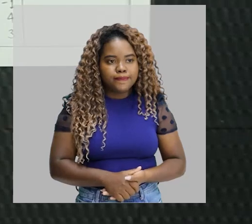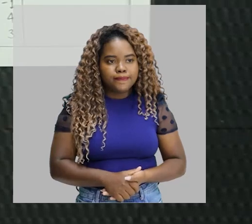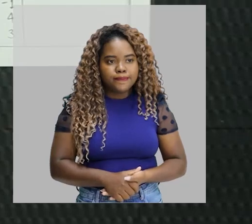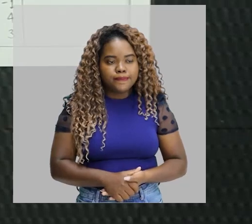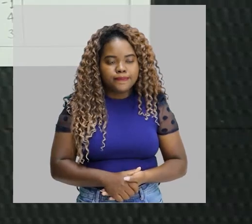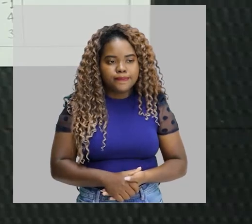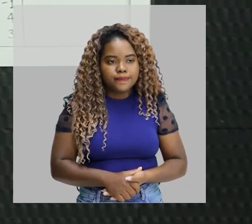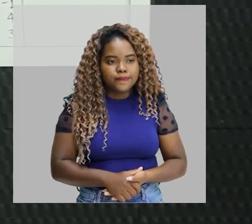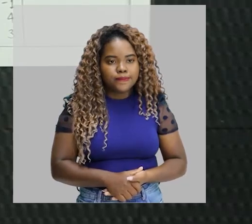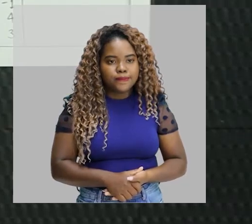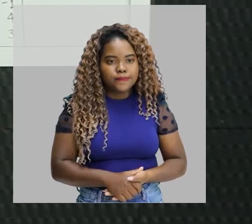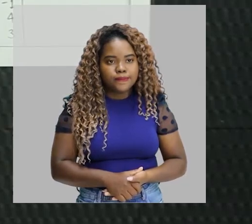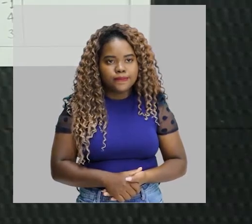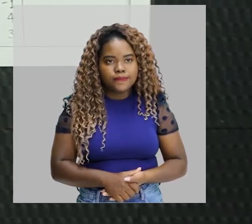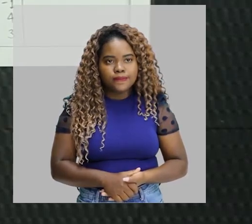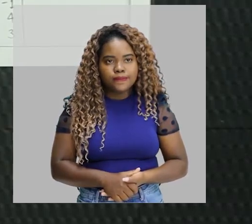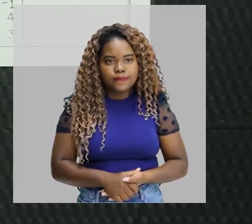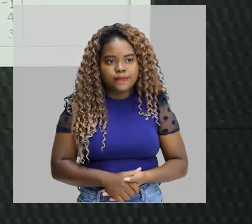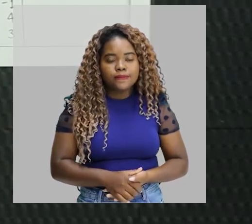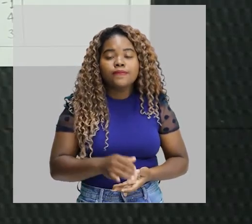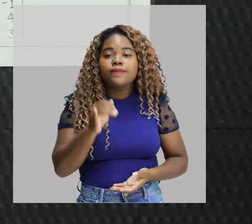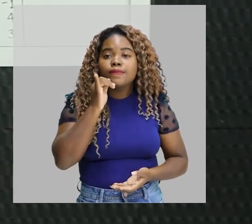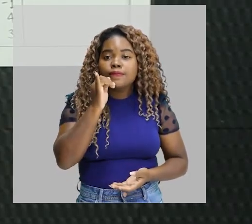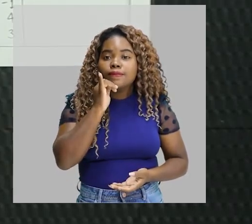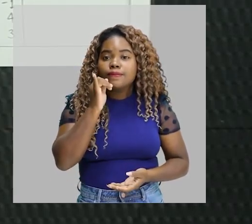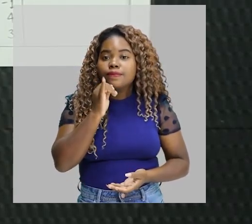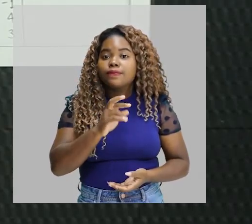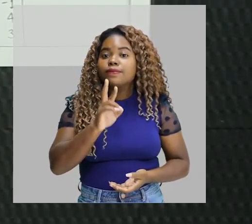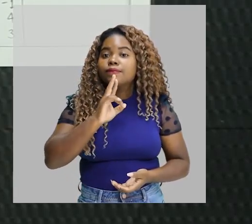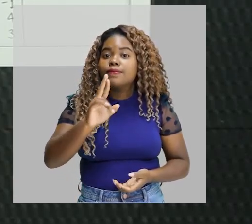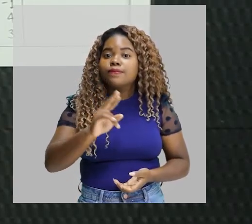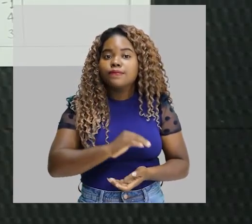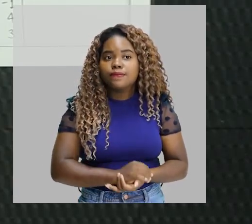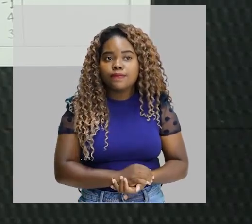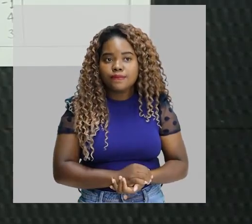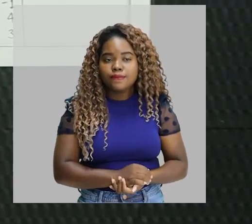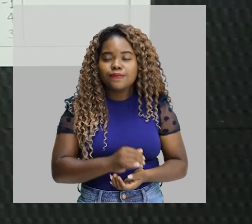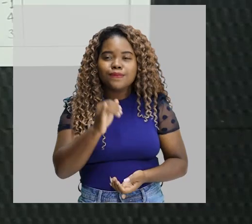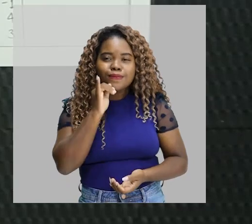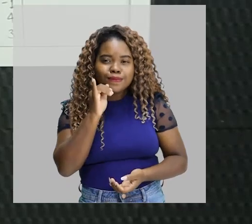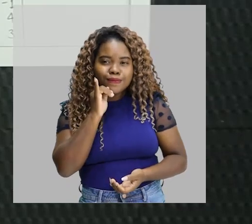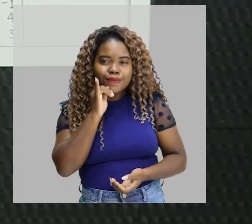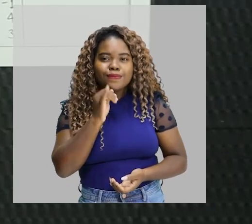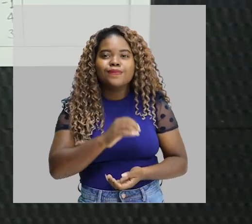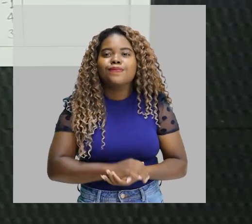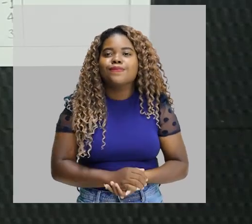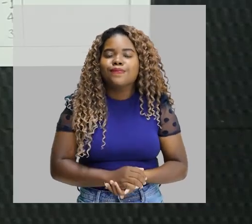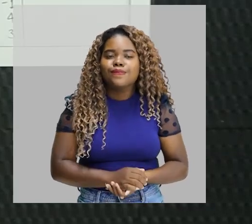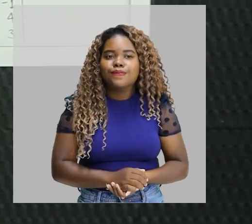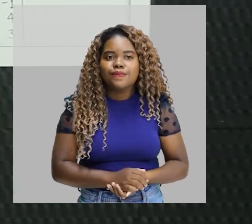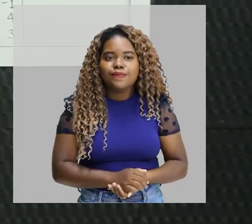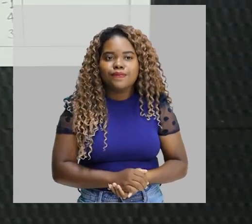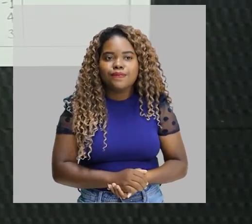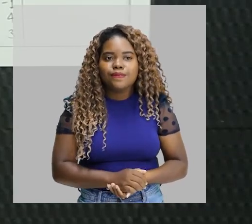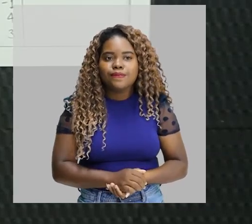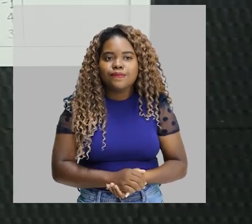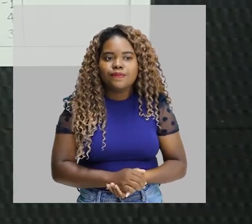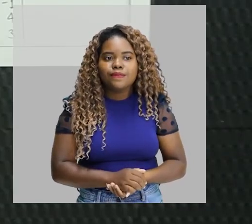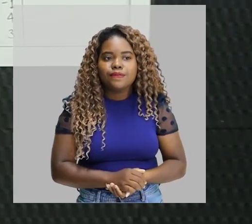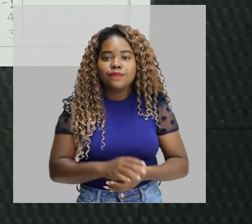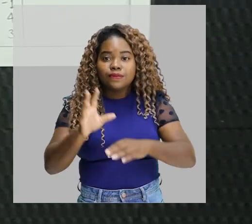vamos fazer um exemplozinho aí num mérito dessa história vamos resolver aquele exemplo lá no Cantinho do quadro Ok